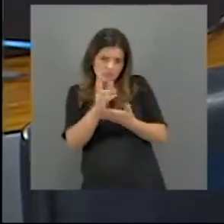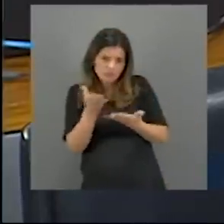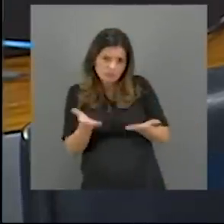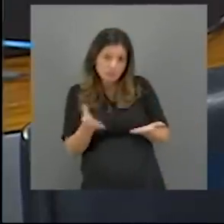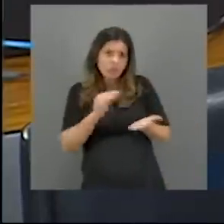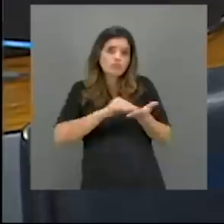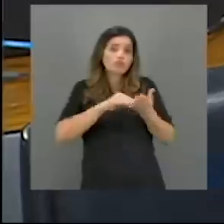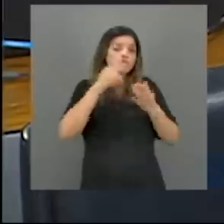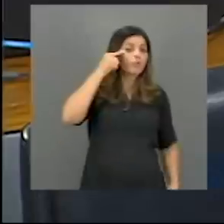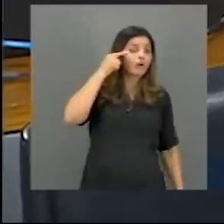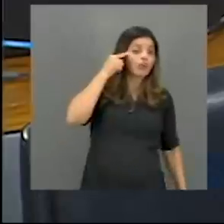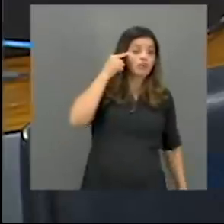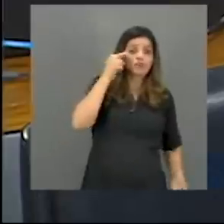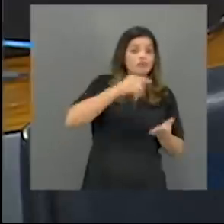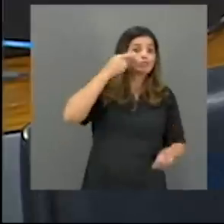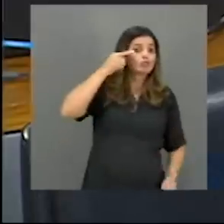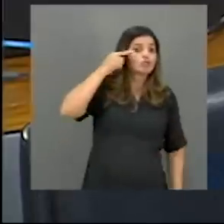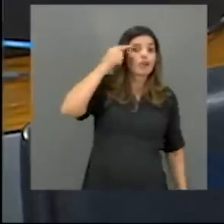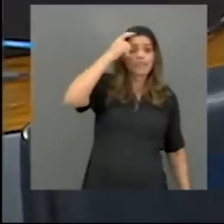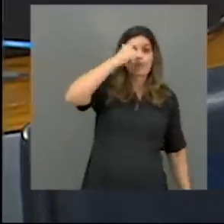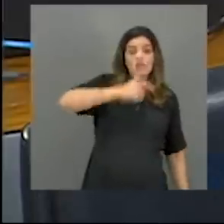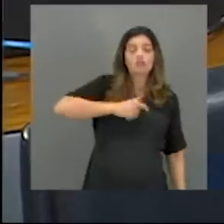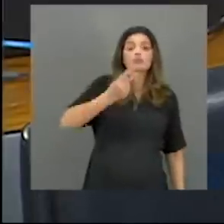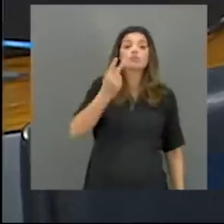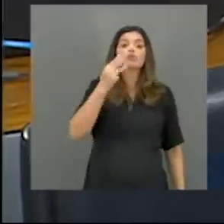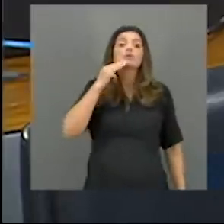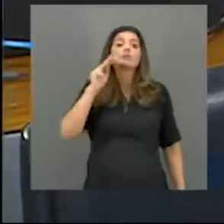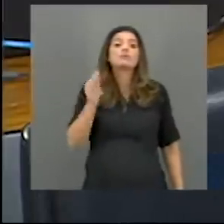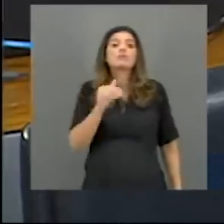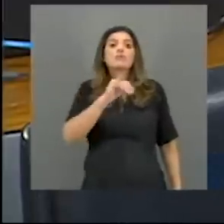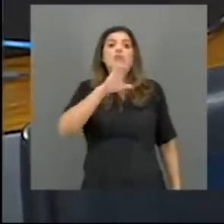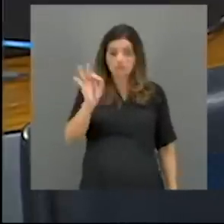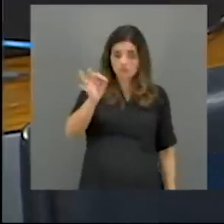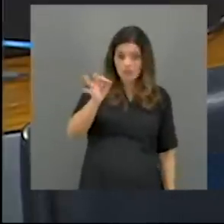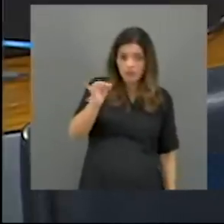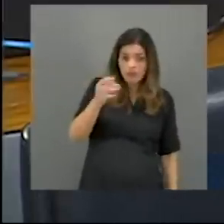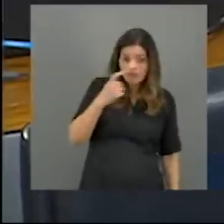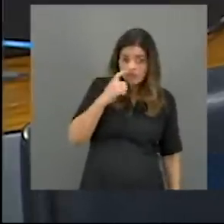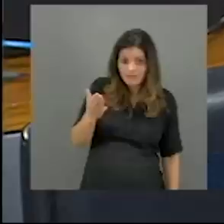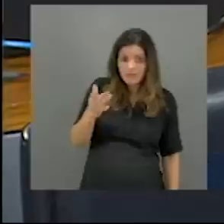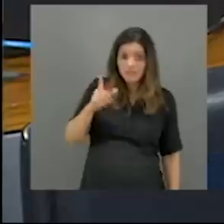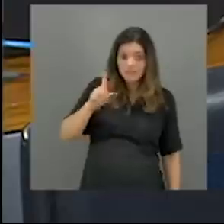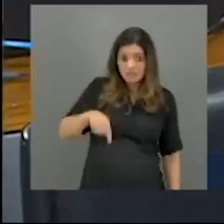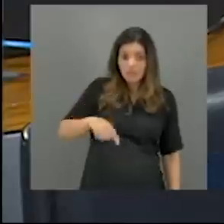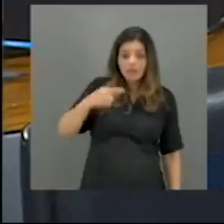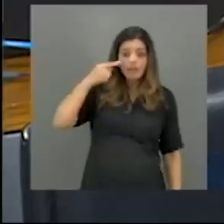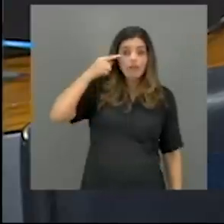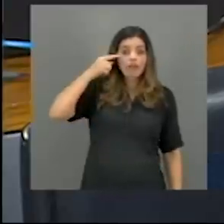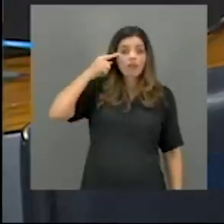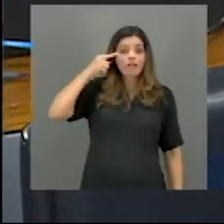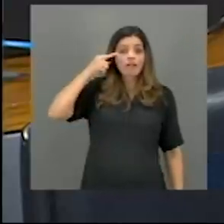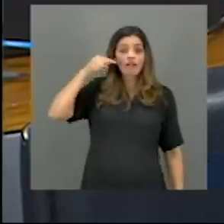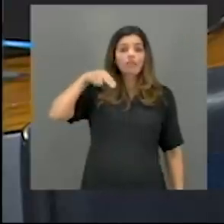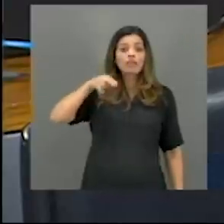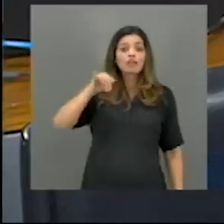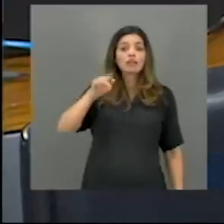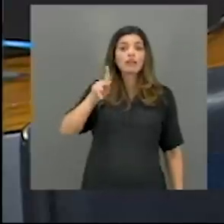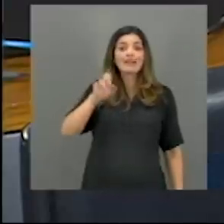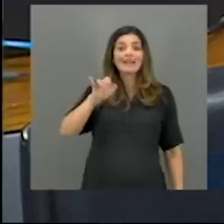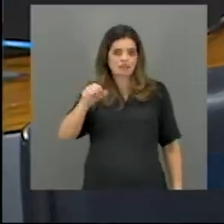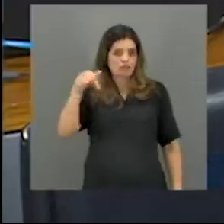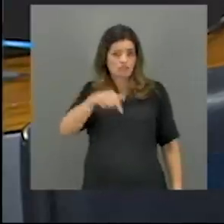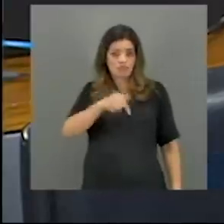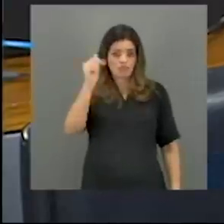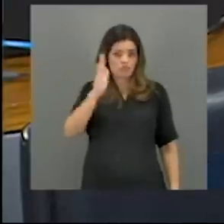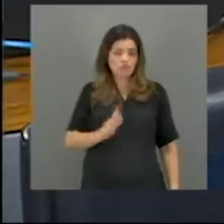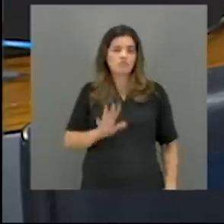do japonês lá, que são pelo menos 2 milhões, né, senador Davi Alcolumbre, de Nikkeis aqui no Brasil. Mas o fato é que essa não é a